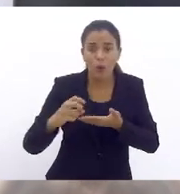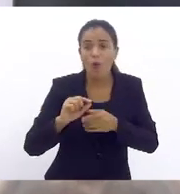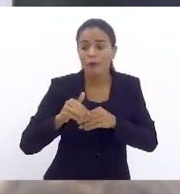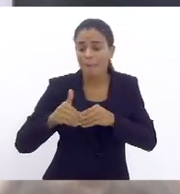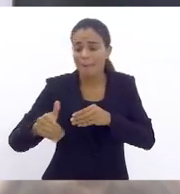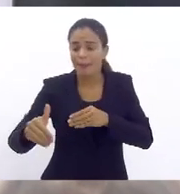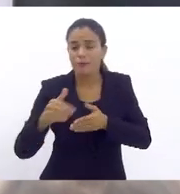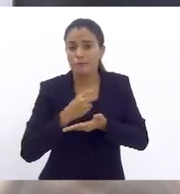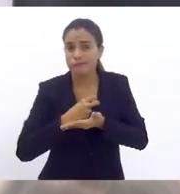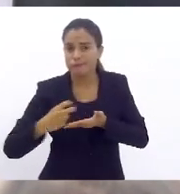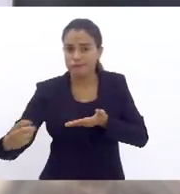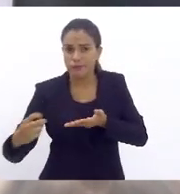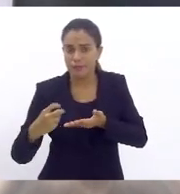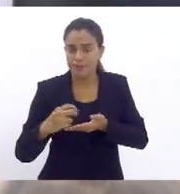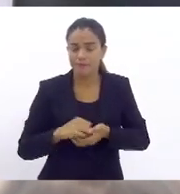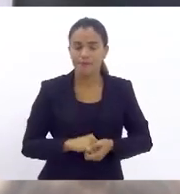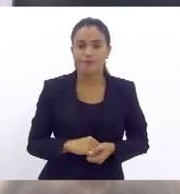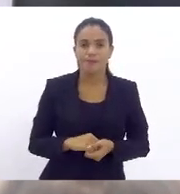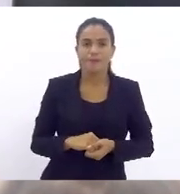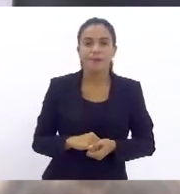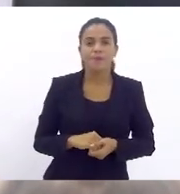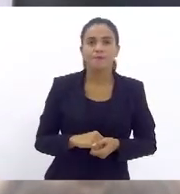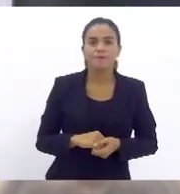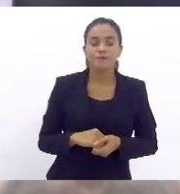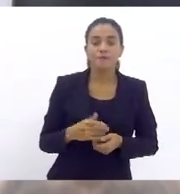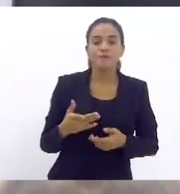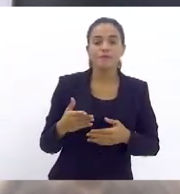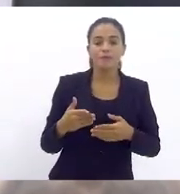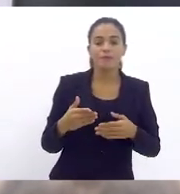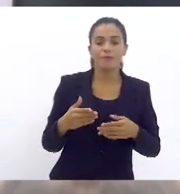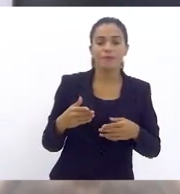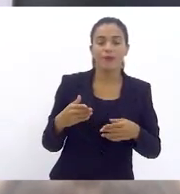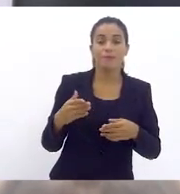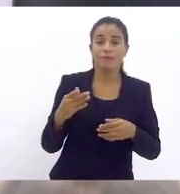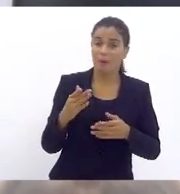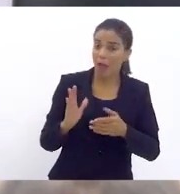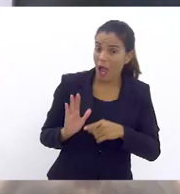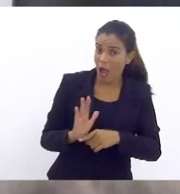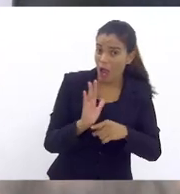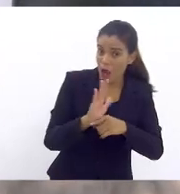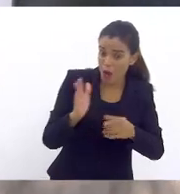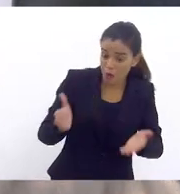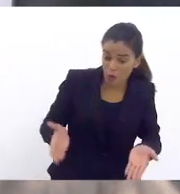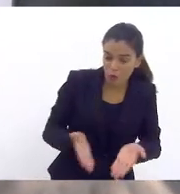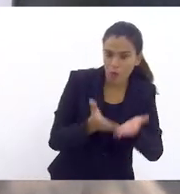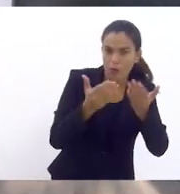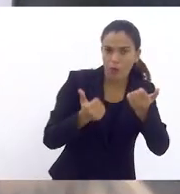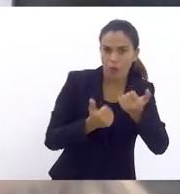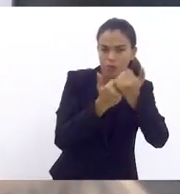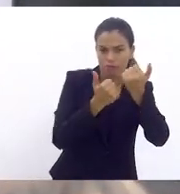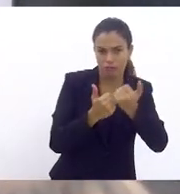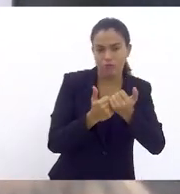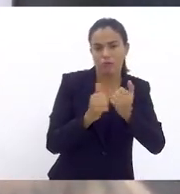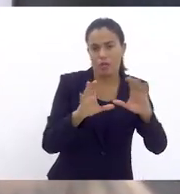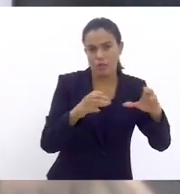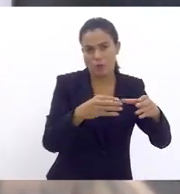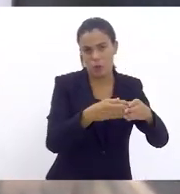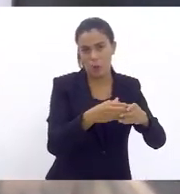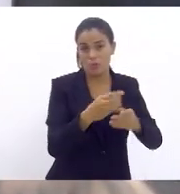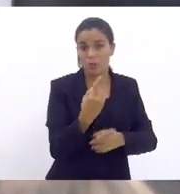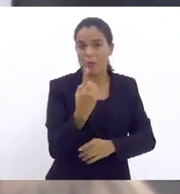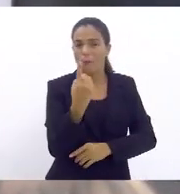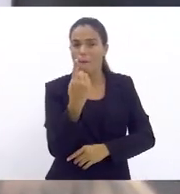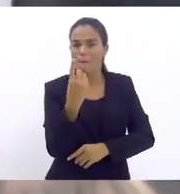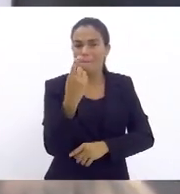próximamente mas acho que o mais importante a grande contribuição que essa comissão nenhuma é pouco mais de um mês de trabalho